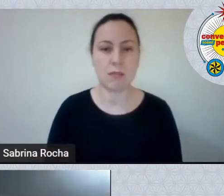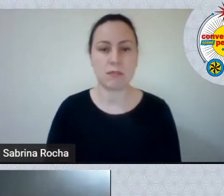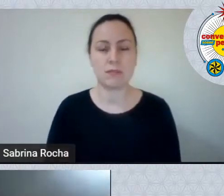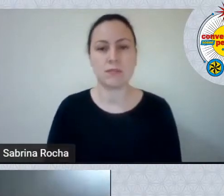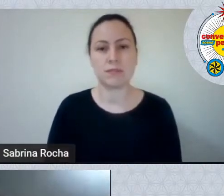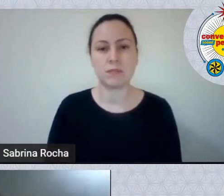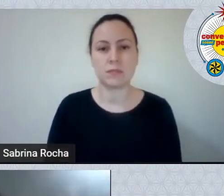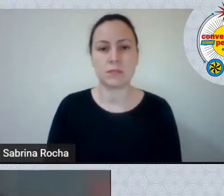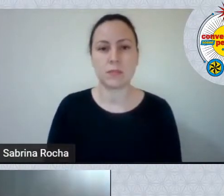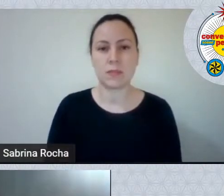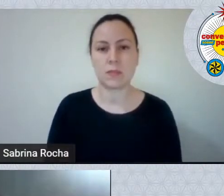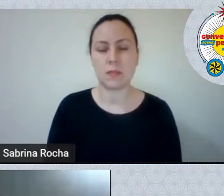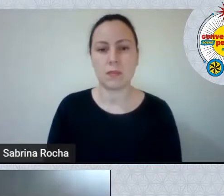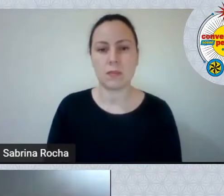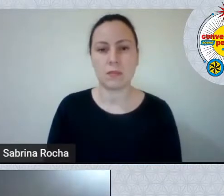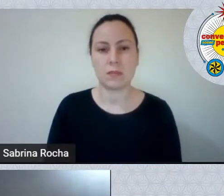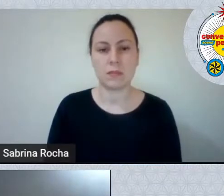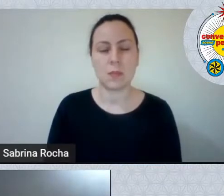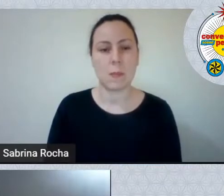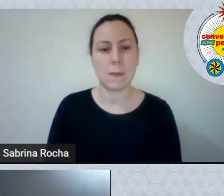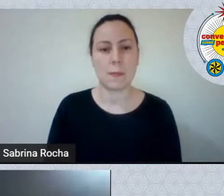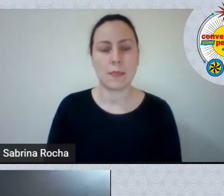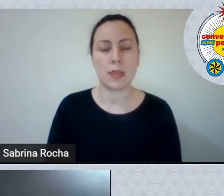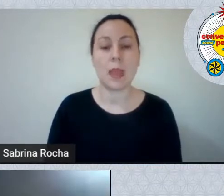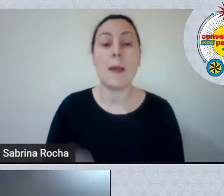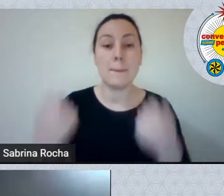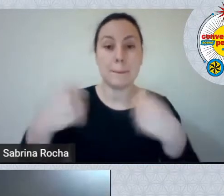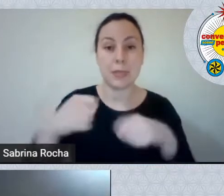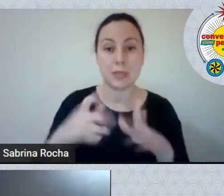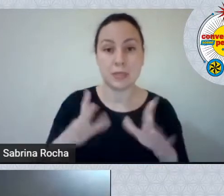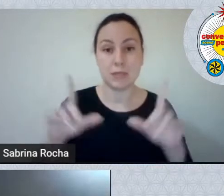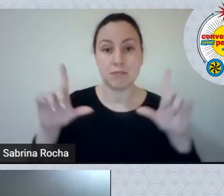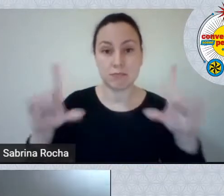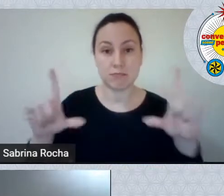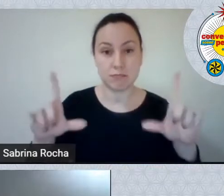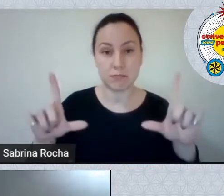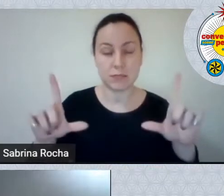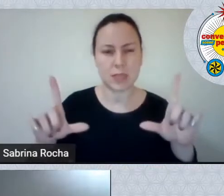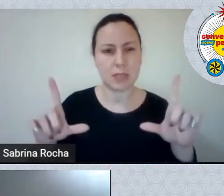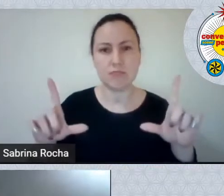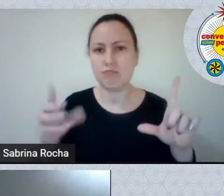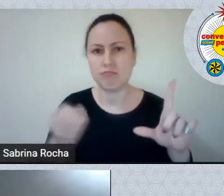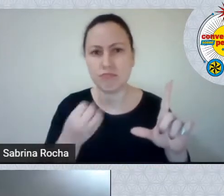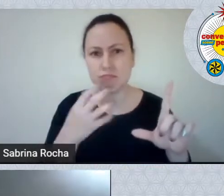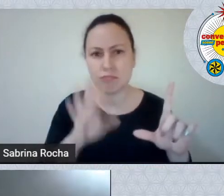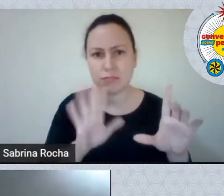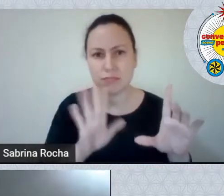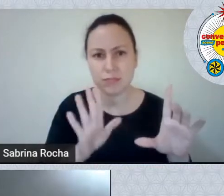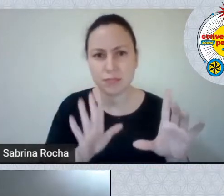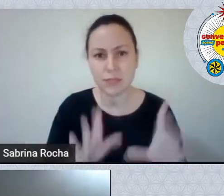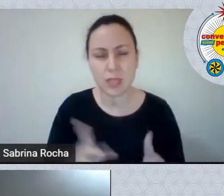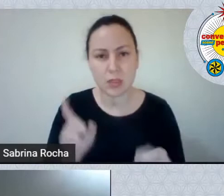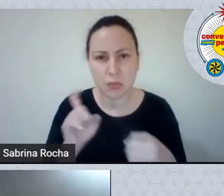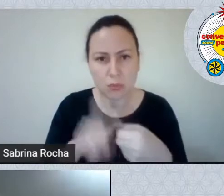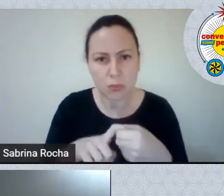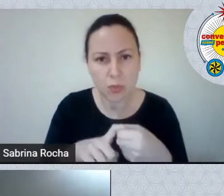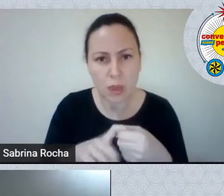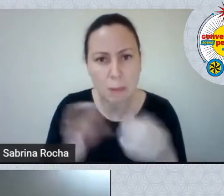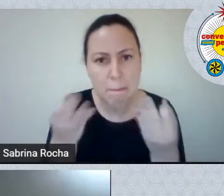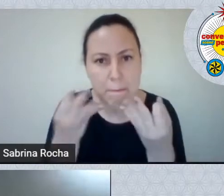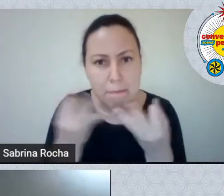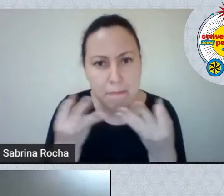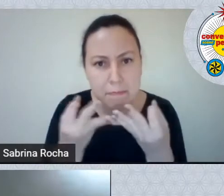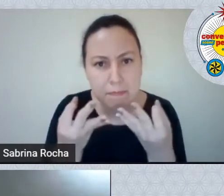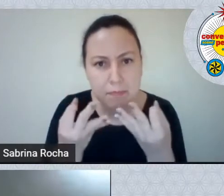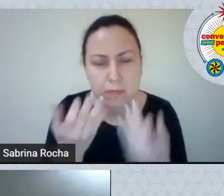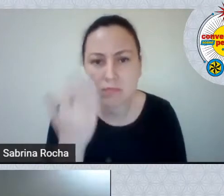em tamanho natural e real. Não, a telinha ela não faz isso muito bem, né? Ela não devolve perfeitamente esse